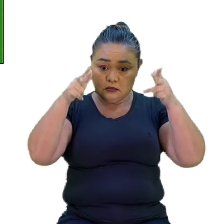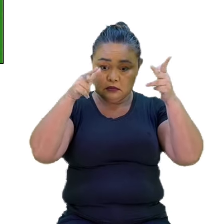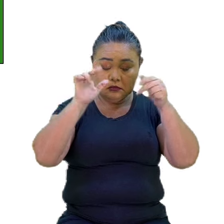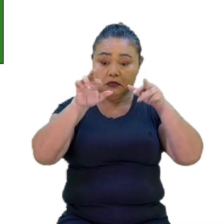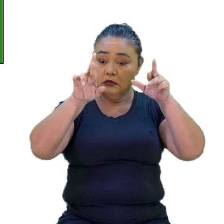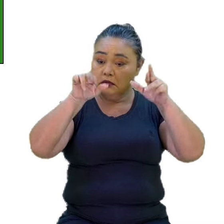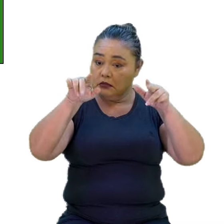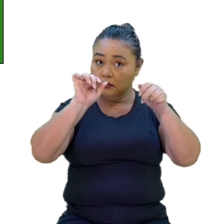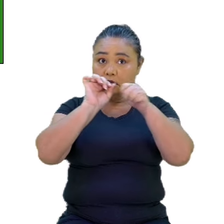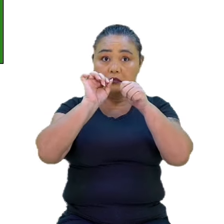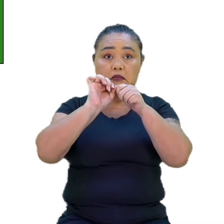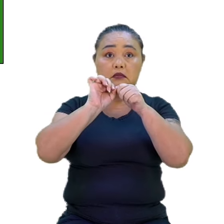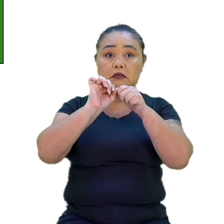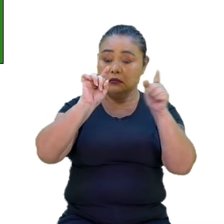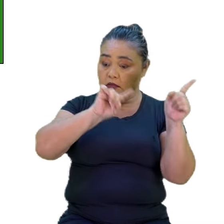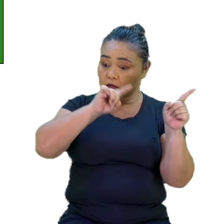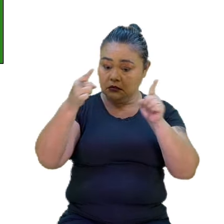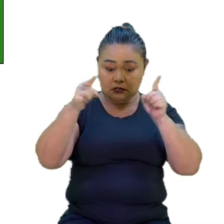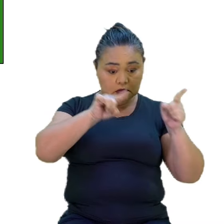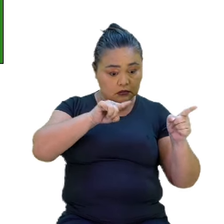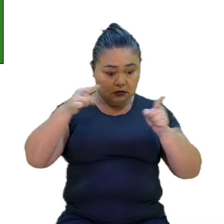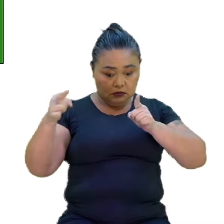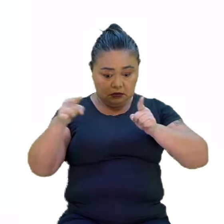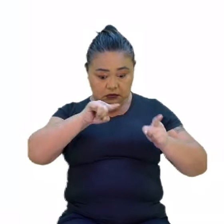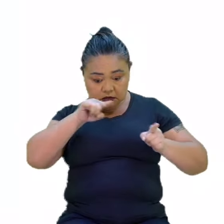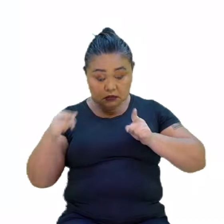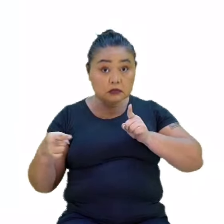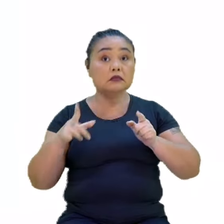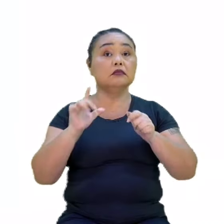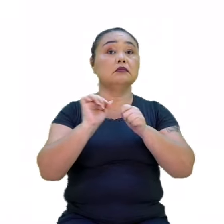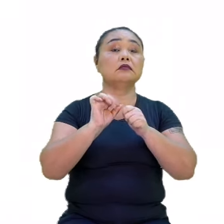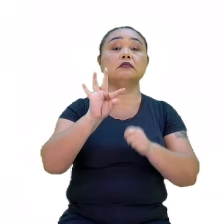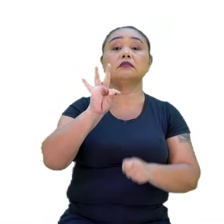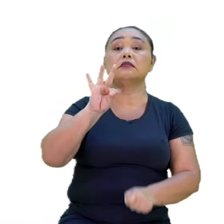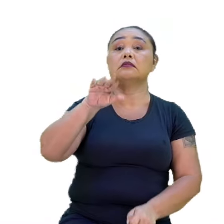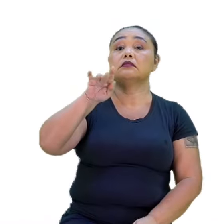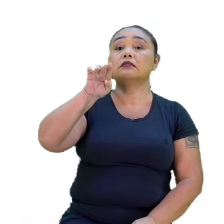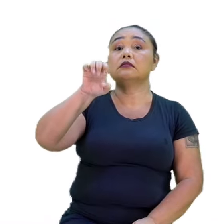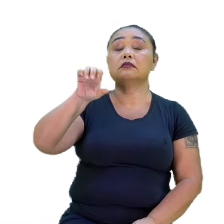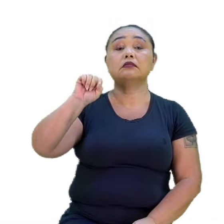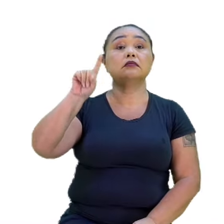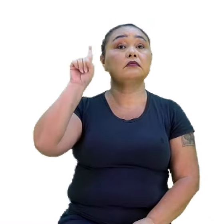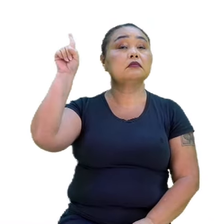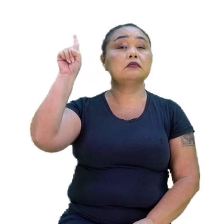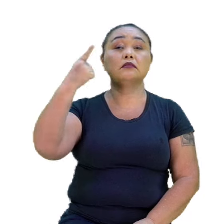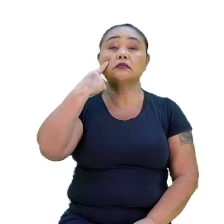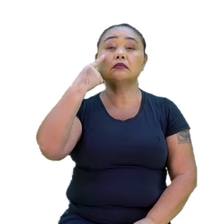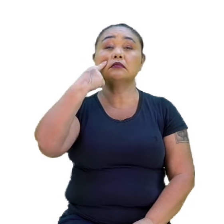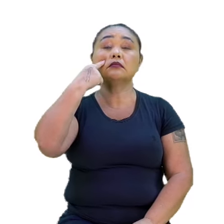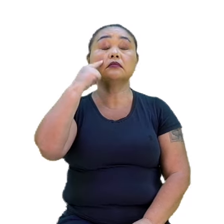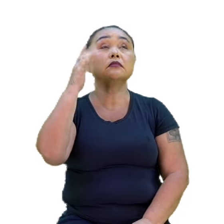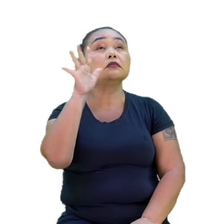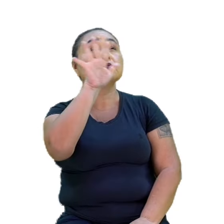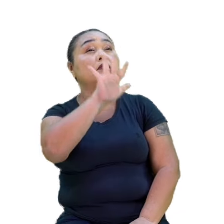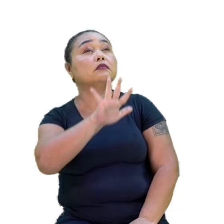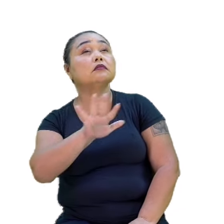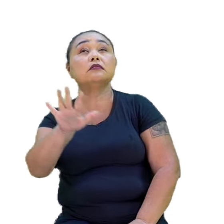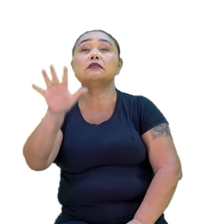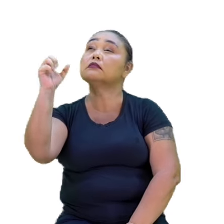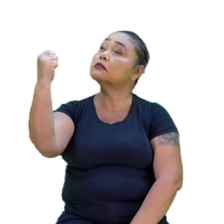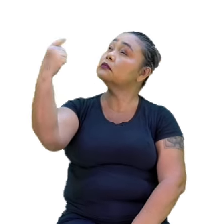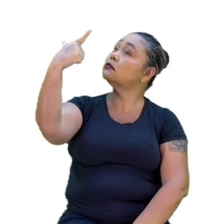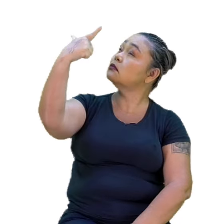né ou seja uma proporção Thales de repente lá olhando vislumbrando não é o sol e